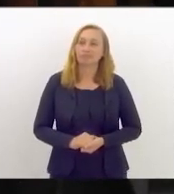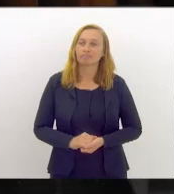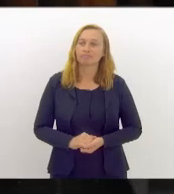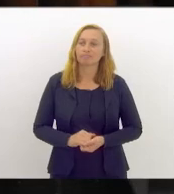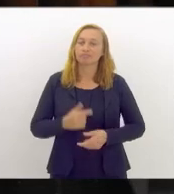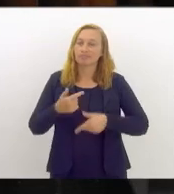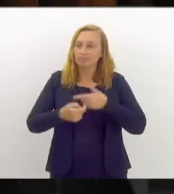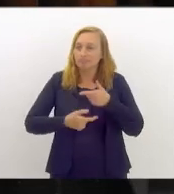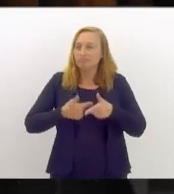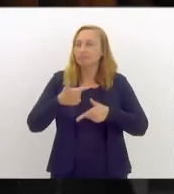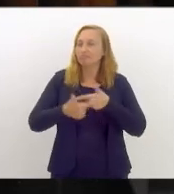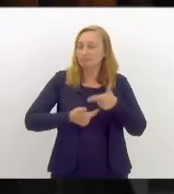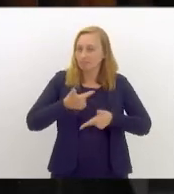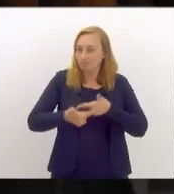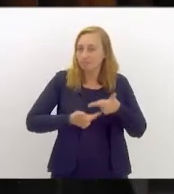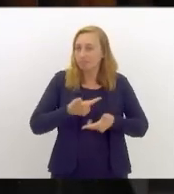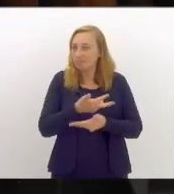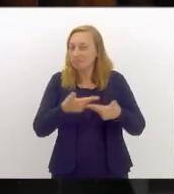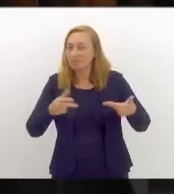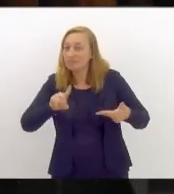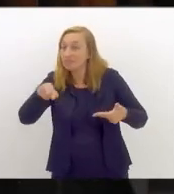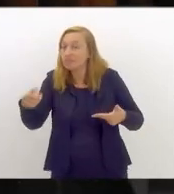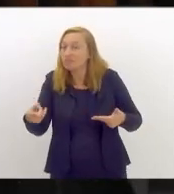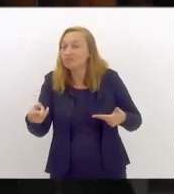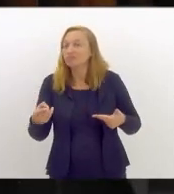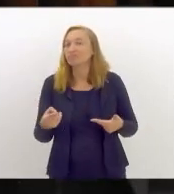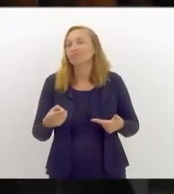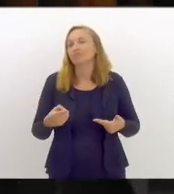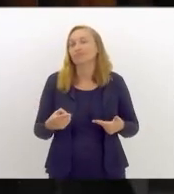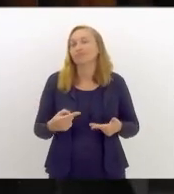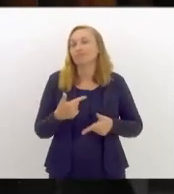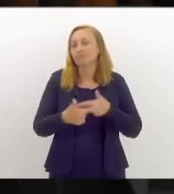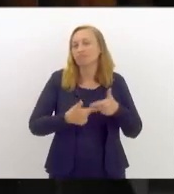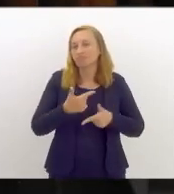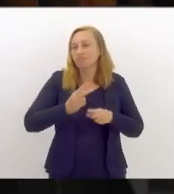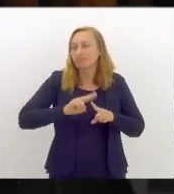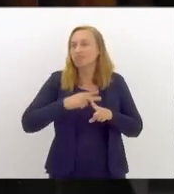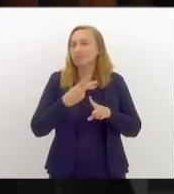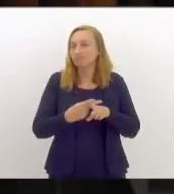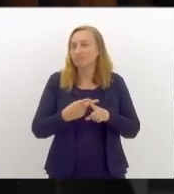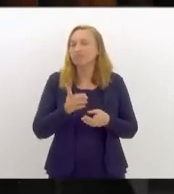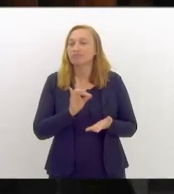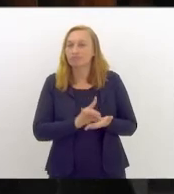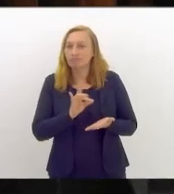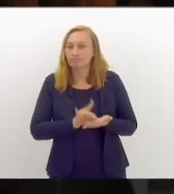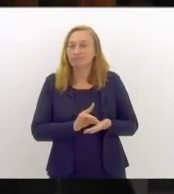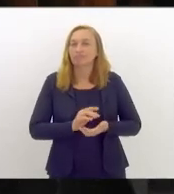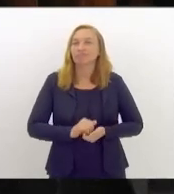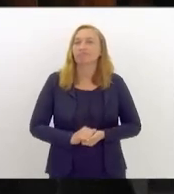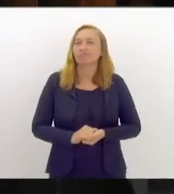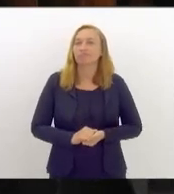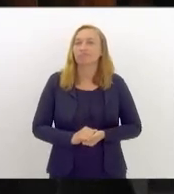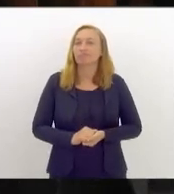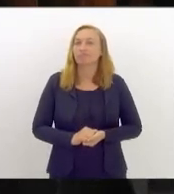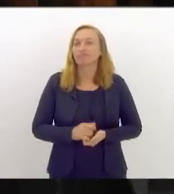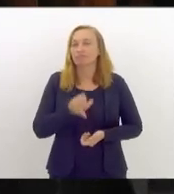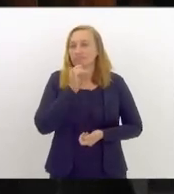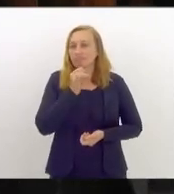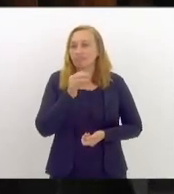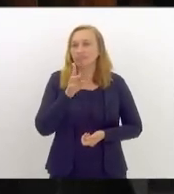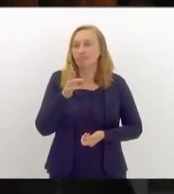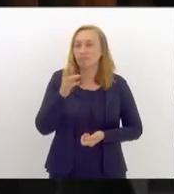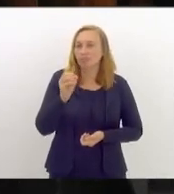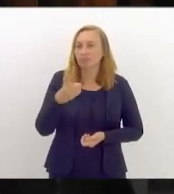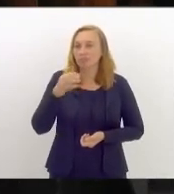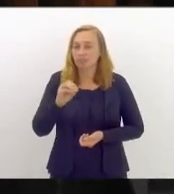na tempestade dela vieram tantas outras tantas com a mesma verdade e com a mesma graça como por exemplo Rodrigo